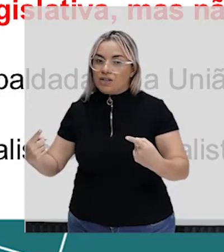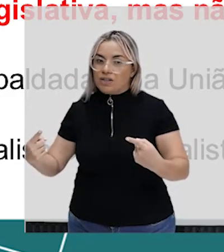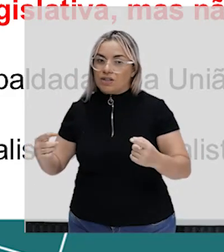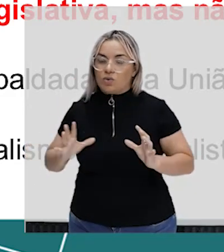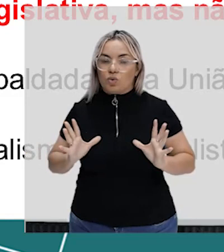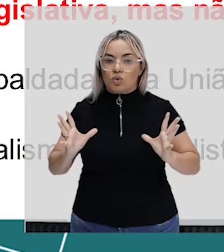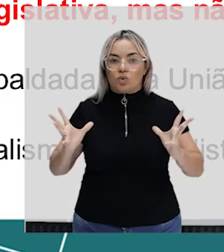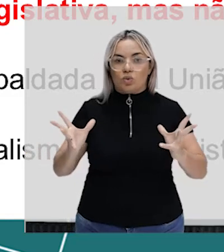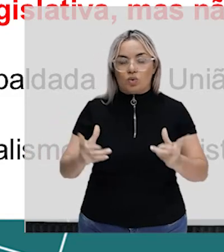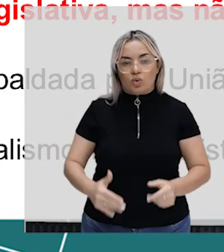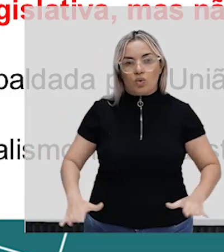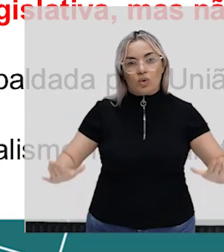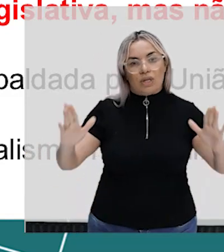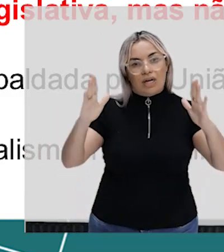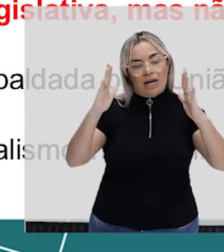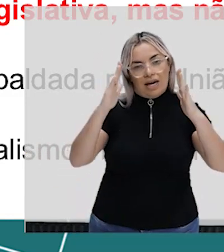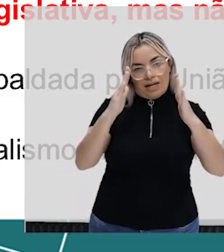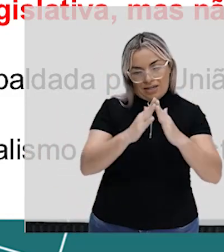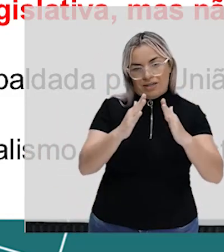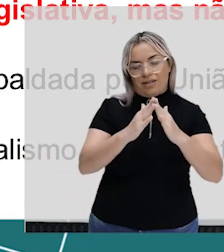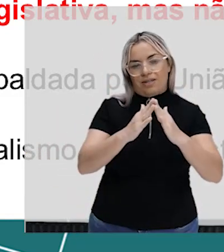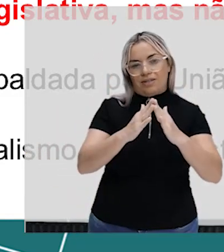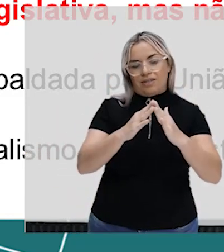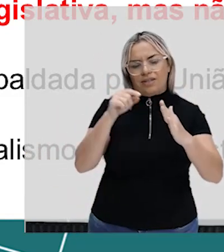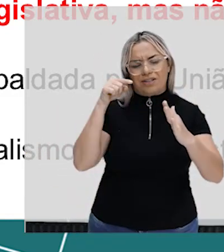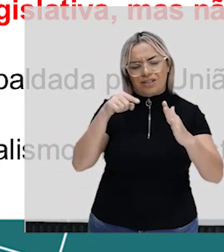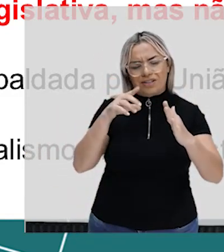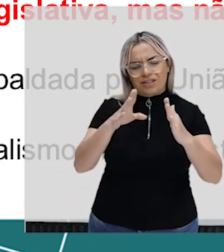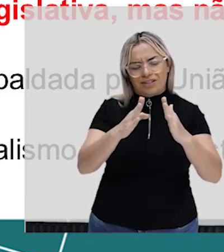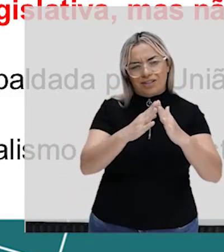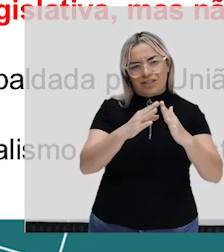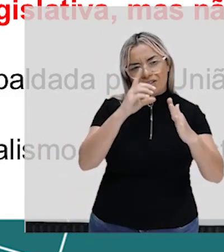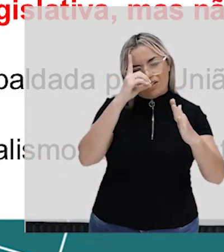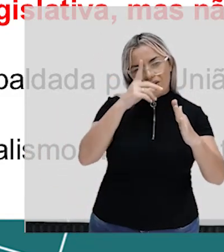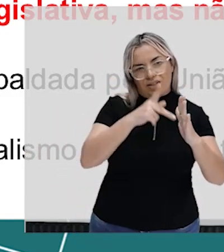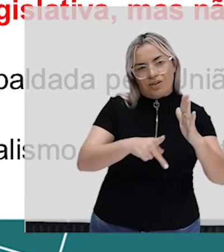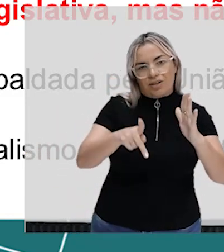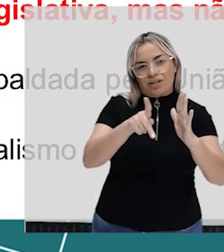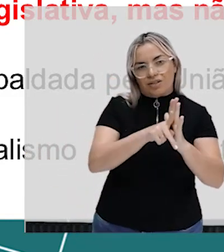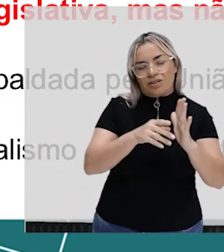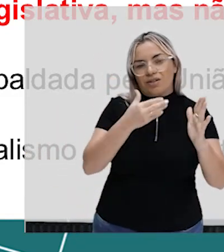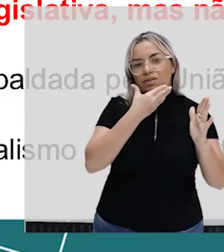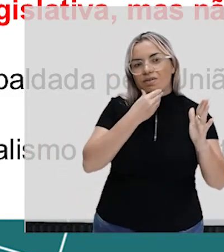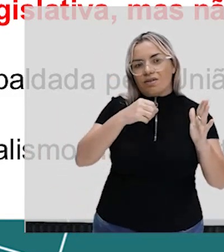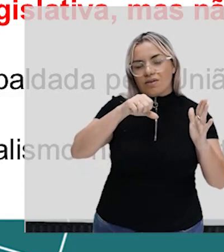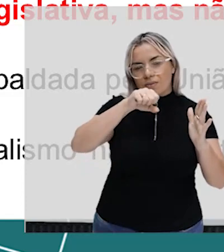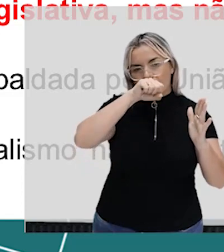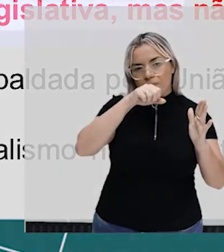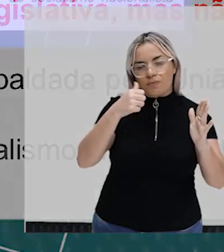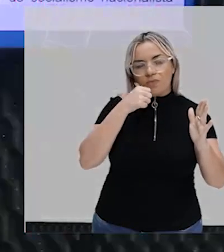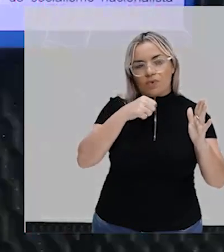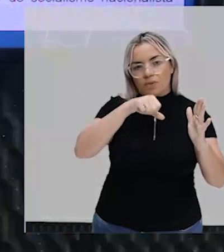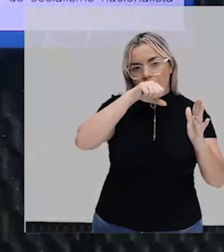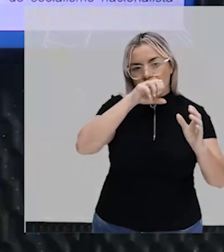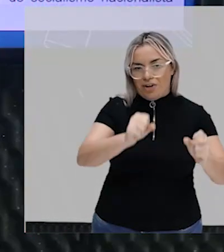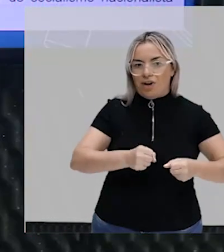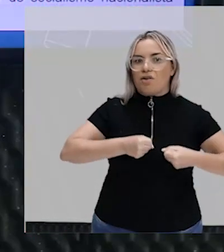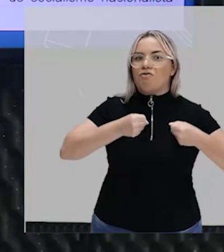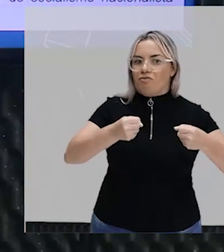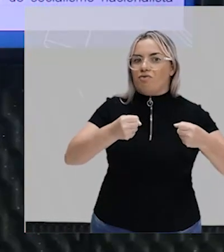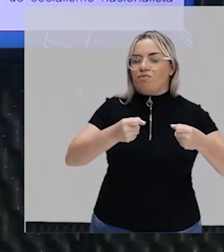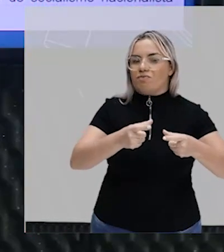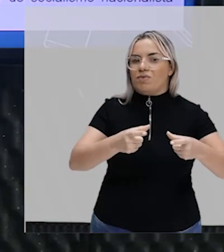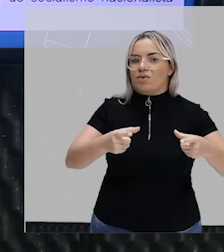a casa, quem é dono? São seus pais. Então quem seria ali a força maior? São os seus pais. Lá dentro do seu quarto você pode estabelecer